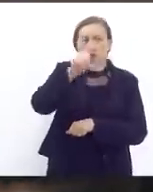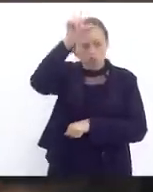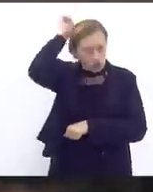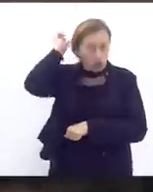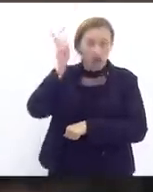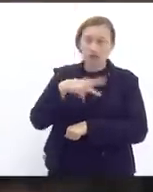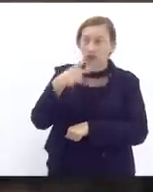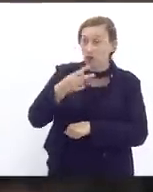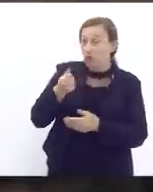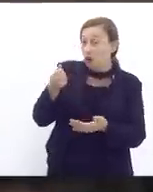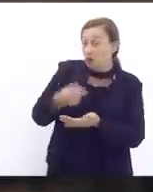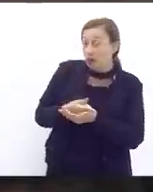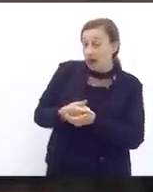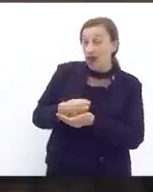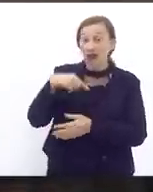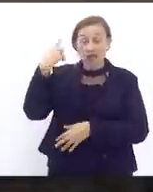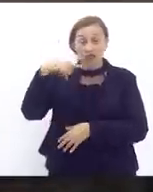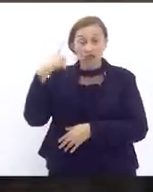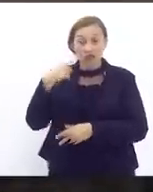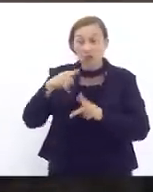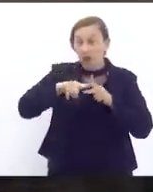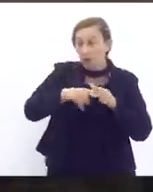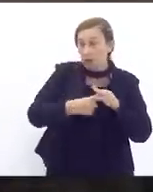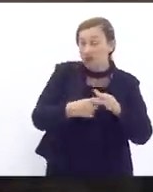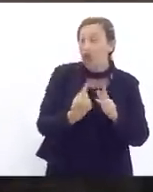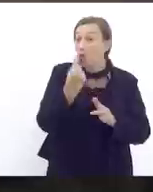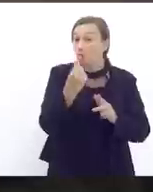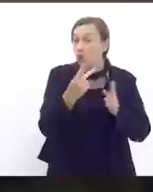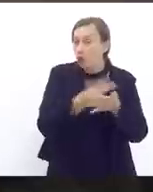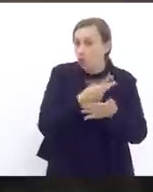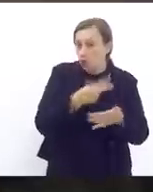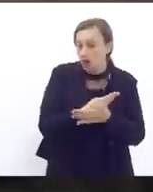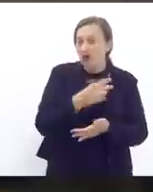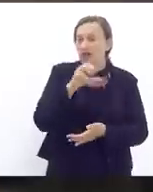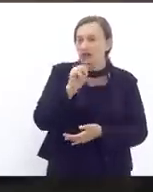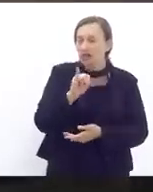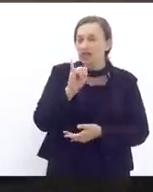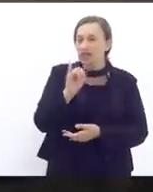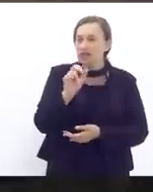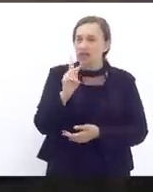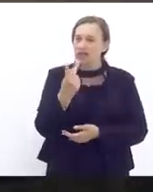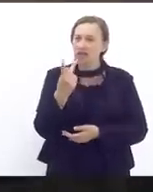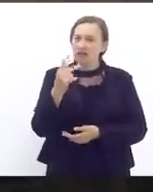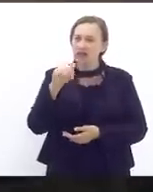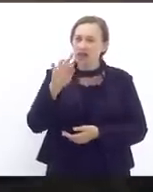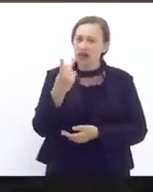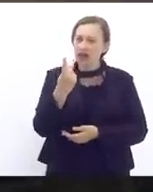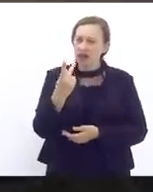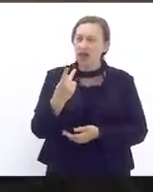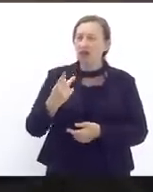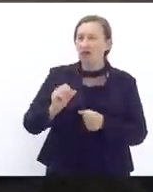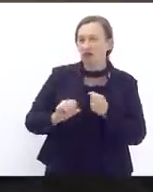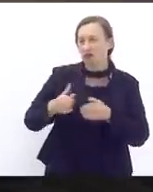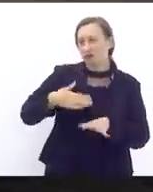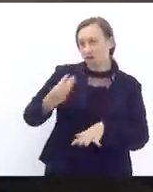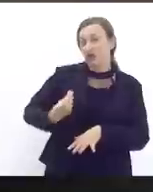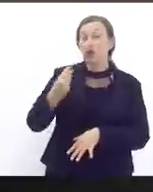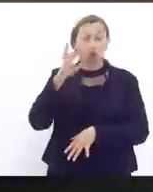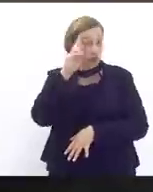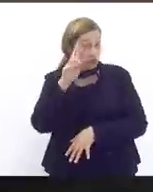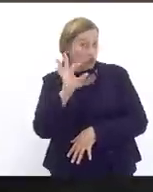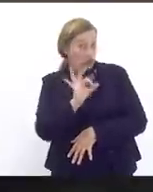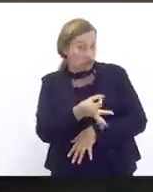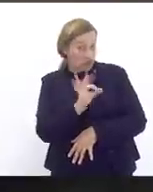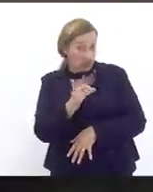falou pagar advogado para consertar um erro que o siga RH fez na minha vida então o senhor está certo é